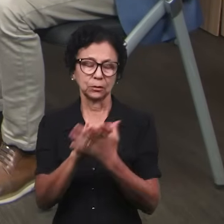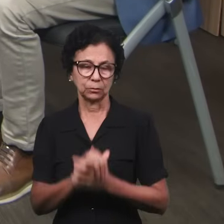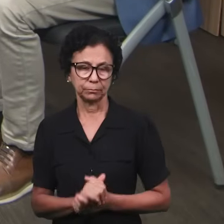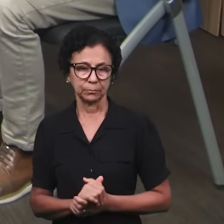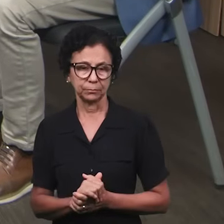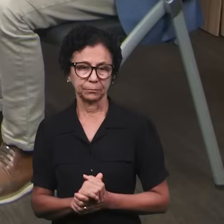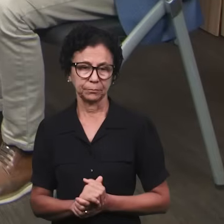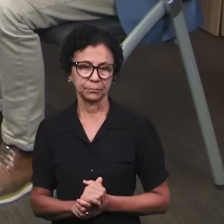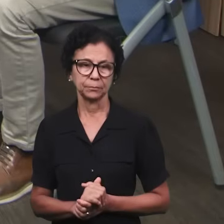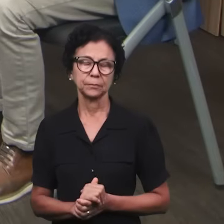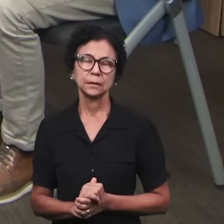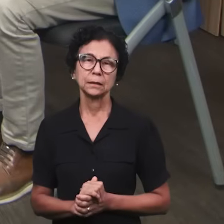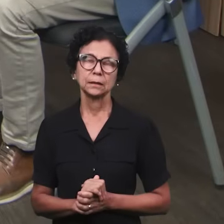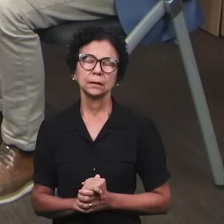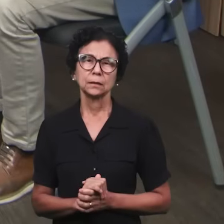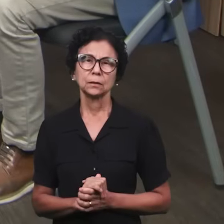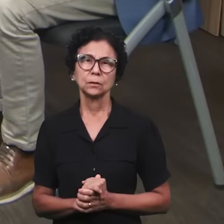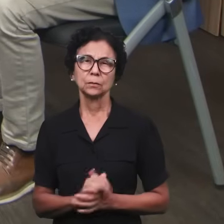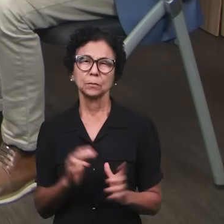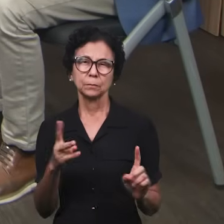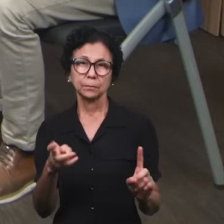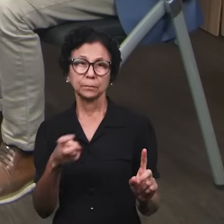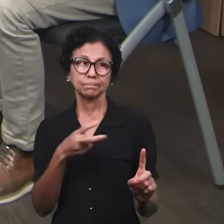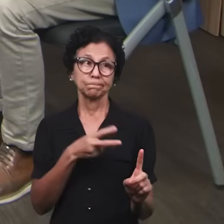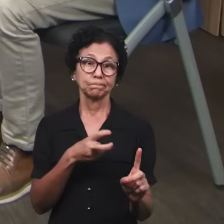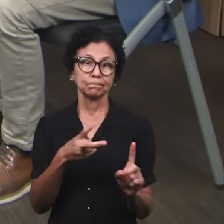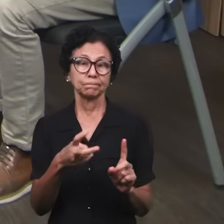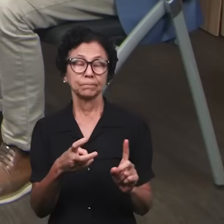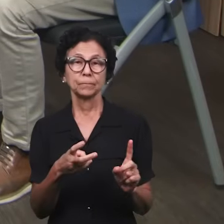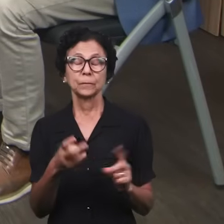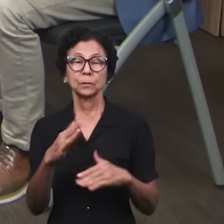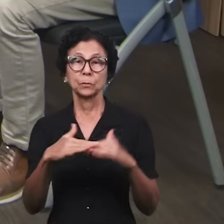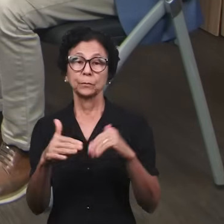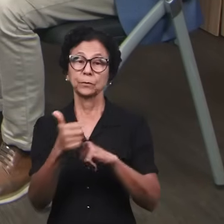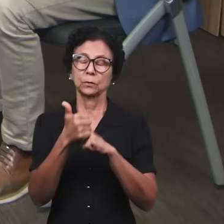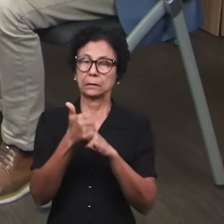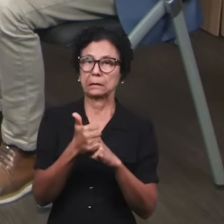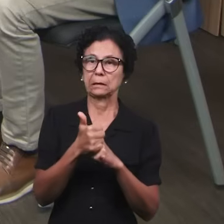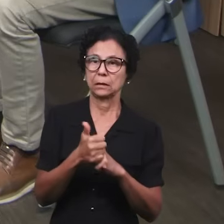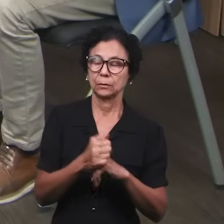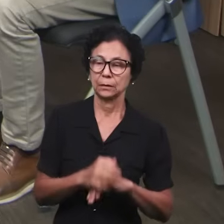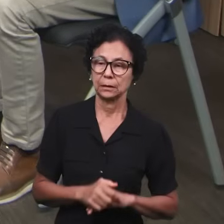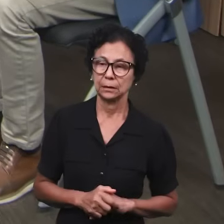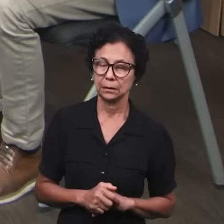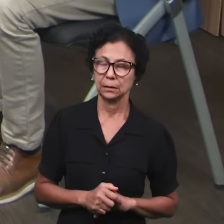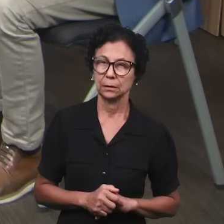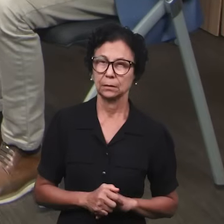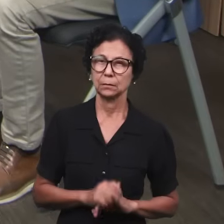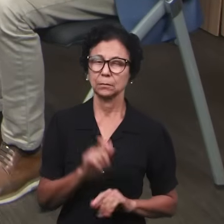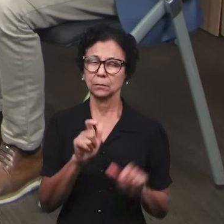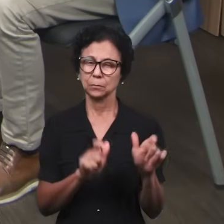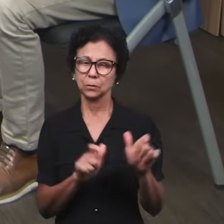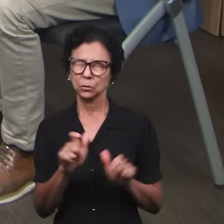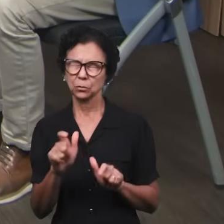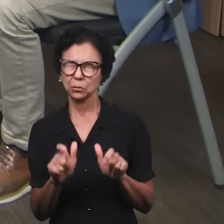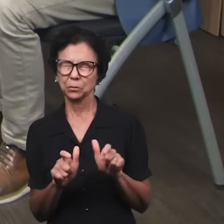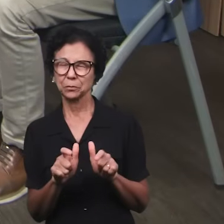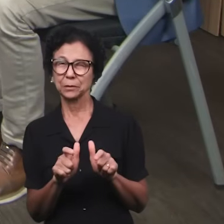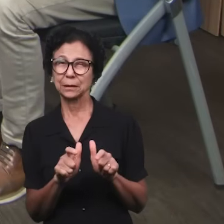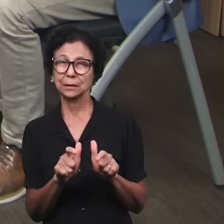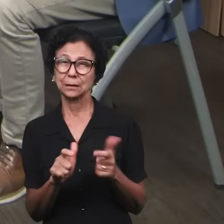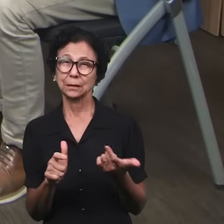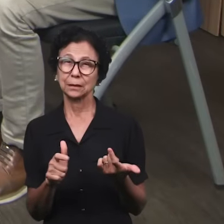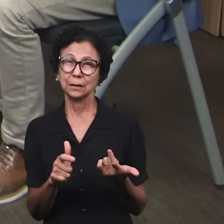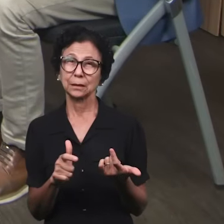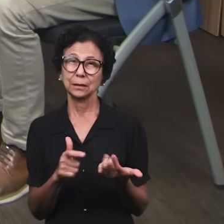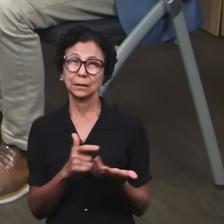profissional, mas uma realidade onde você tem muitas pessoas que passam a trabalhar como